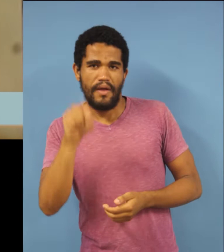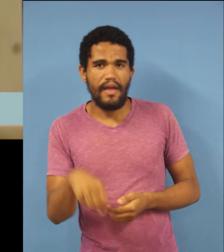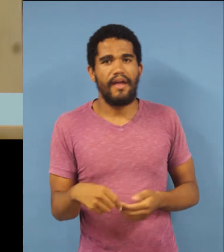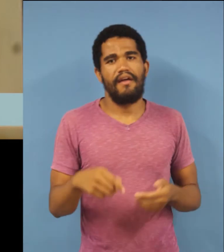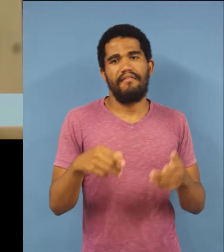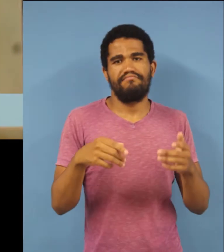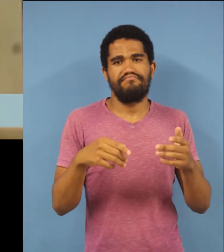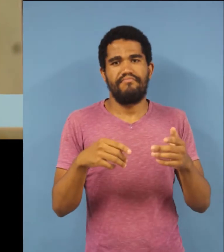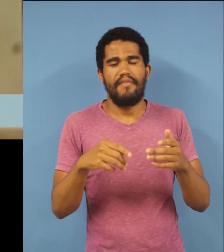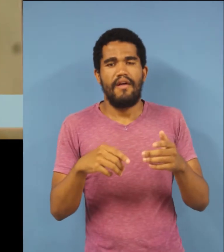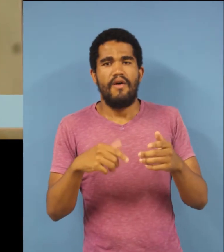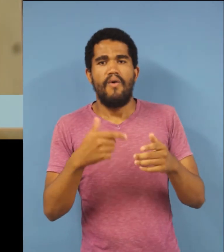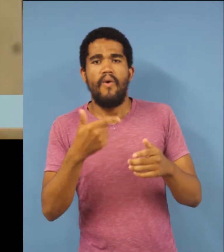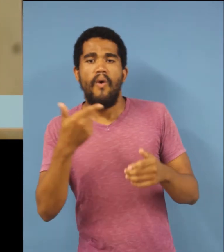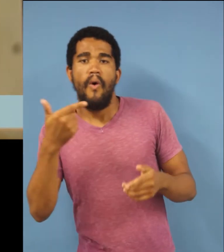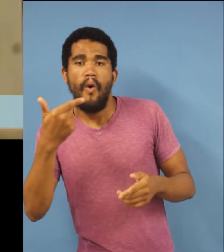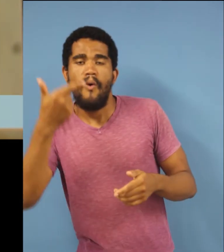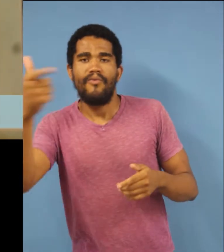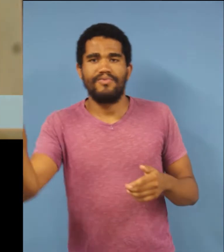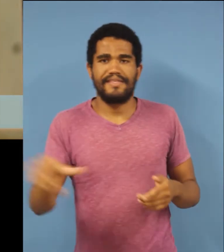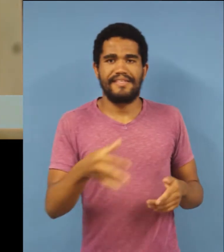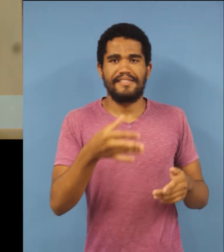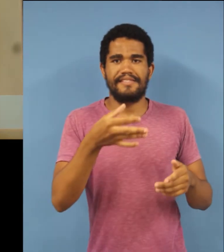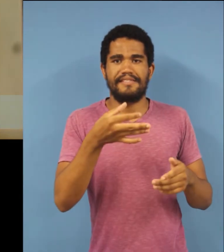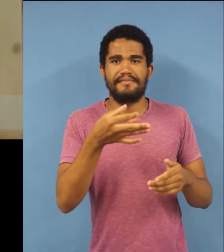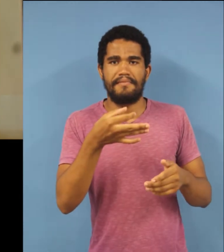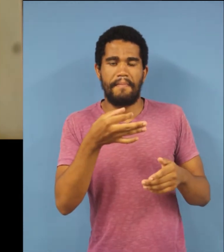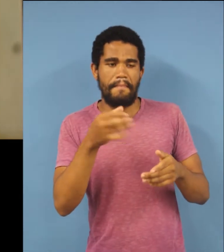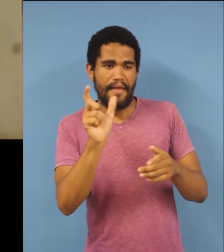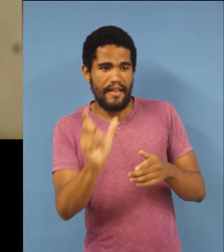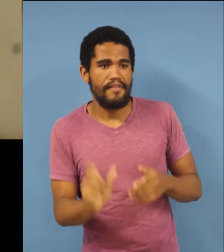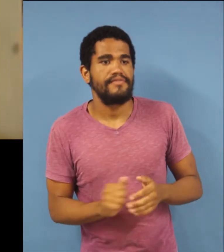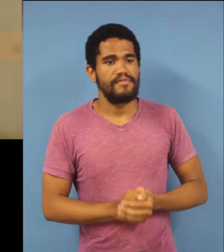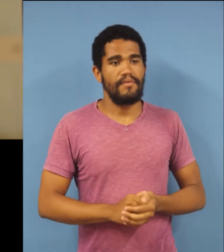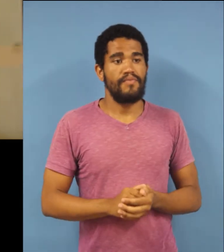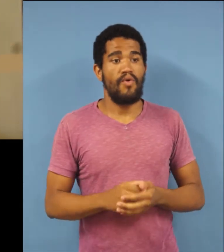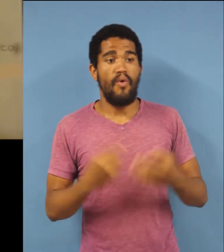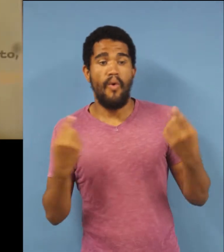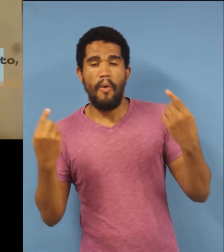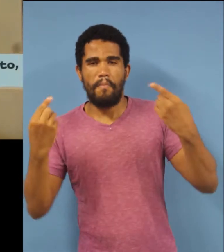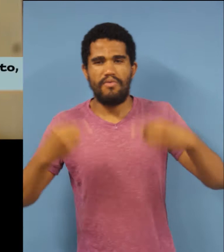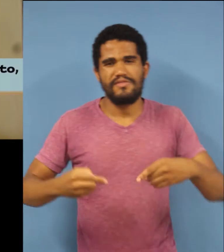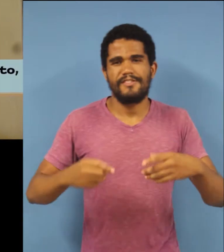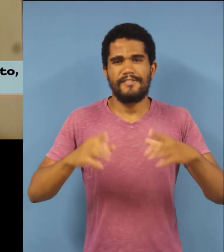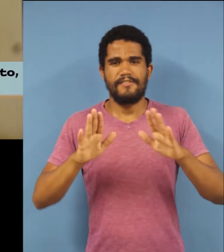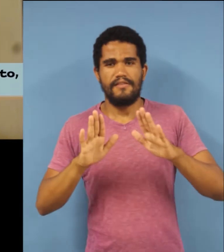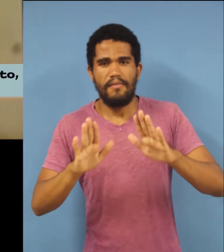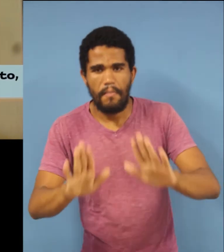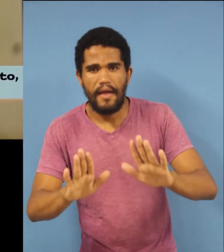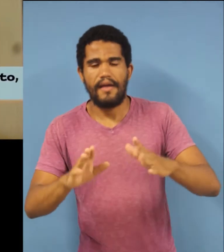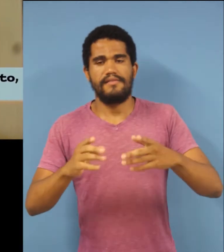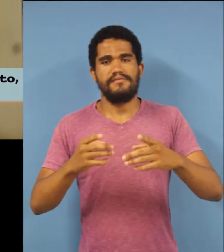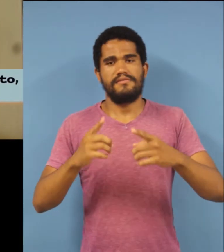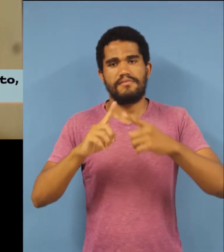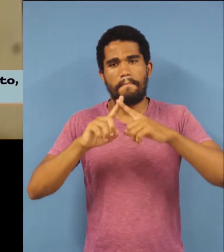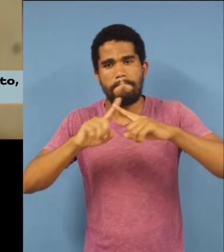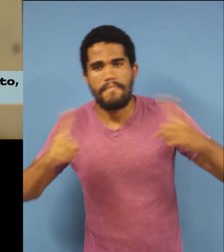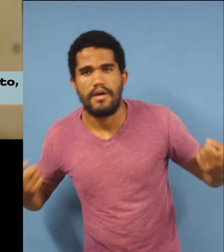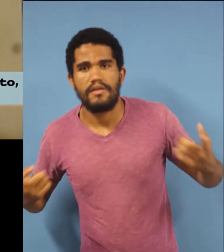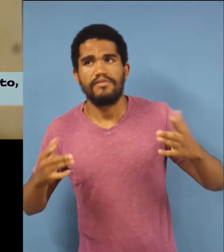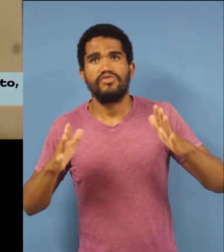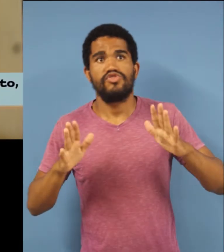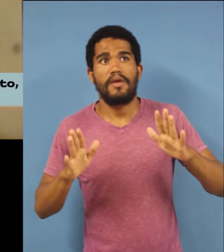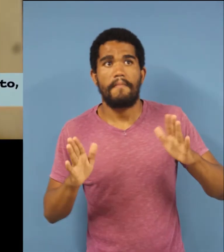tal como, em outras palavras, conectivos de contraste e oposição. Mas, entretanto, contudo,